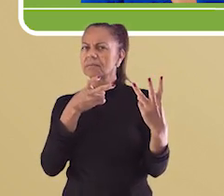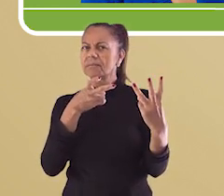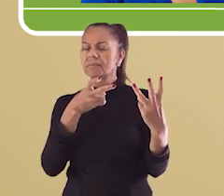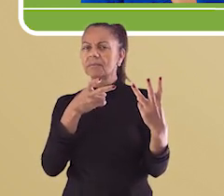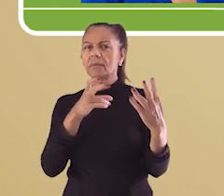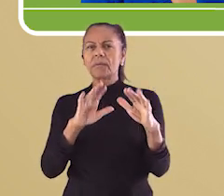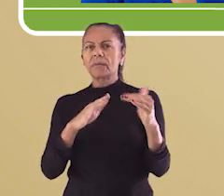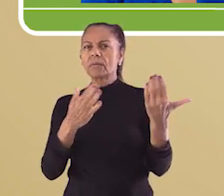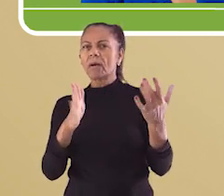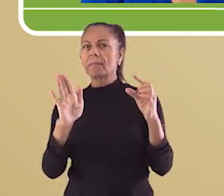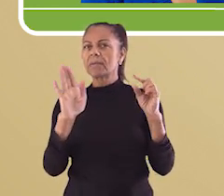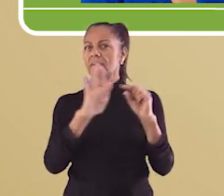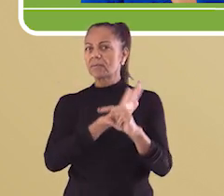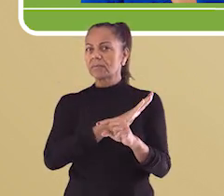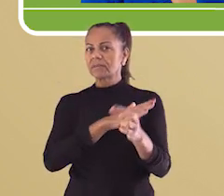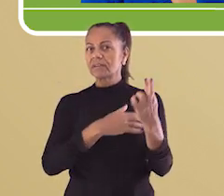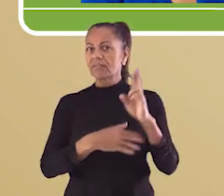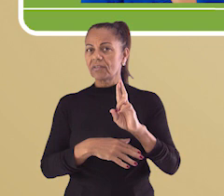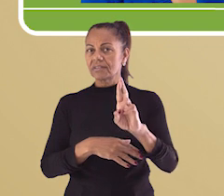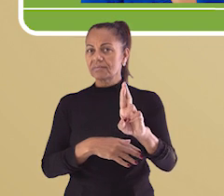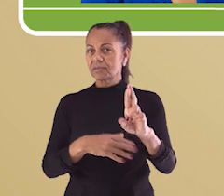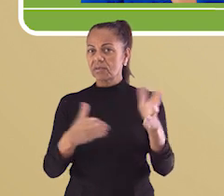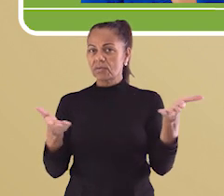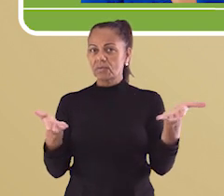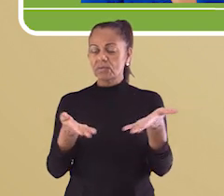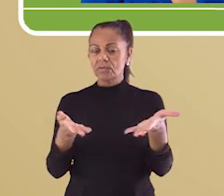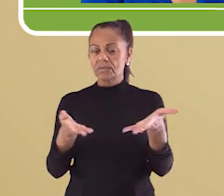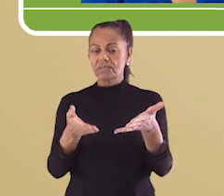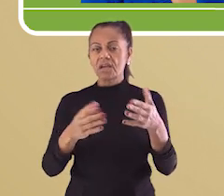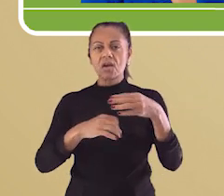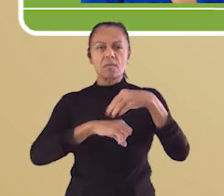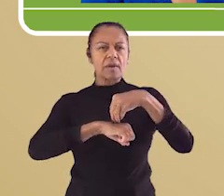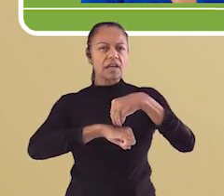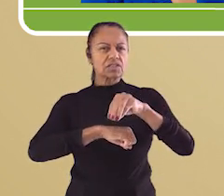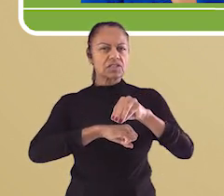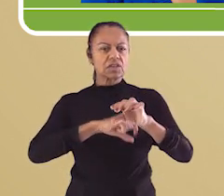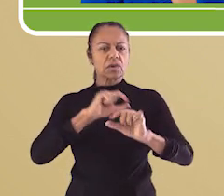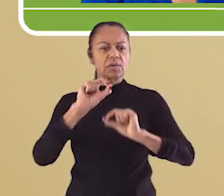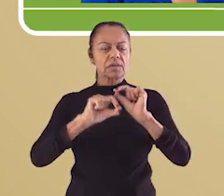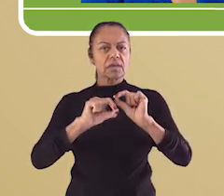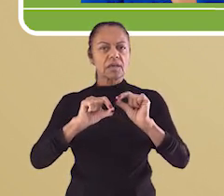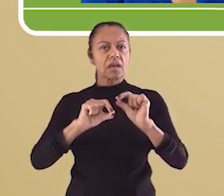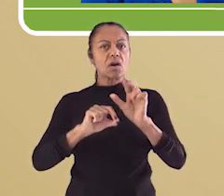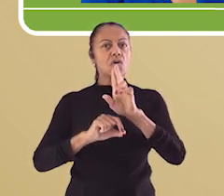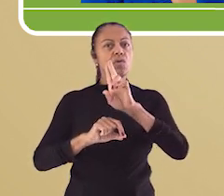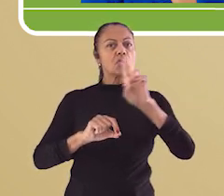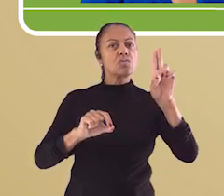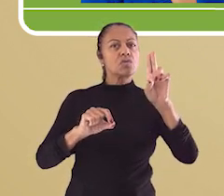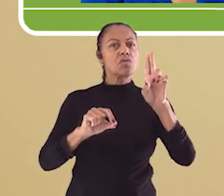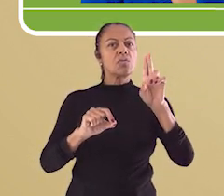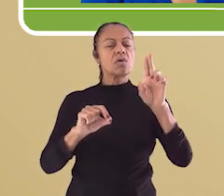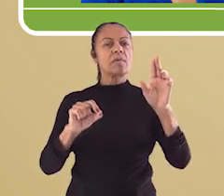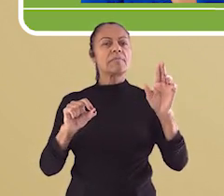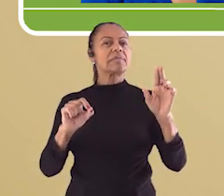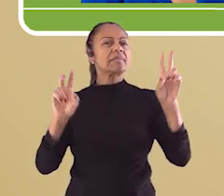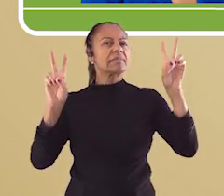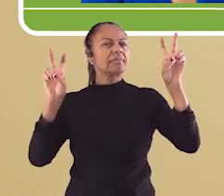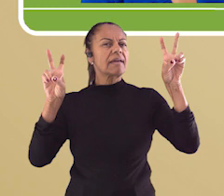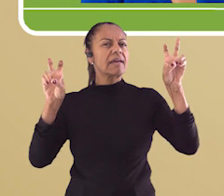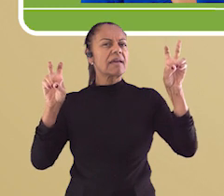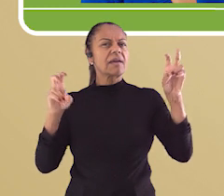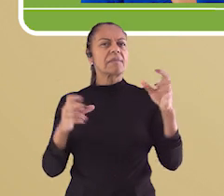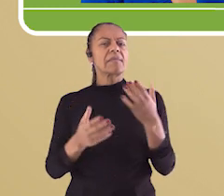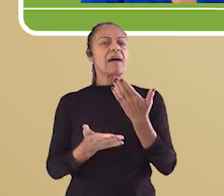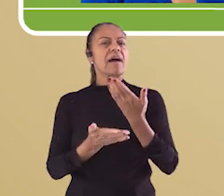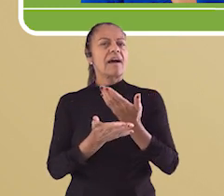que vamos responder na nossa aula de hoje? Uma dica é dar uma lidinha no nome da nossa aula: